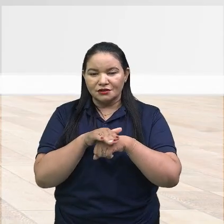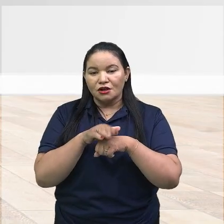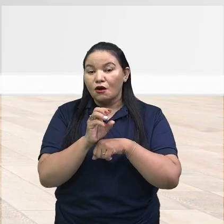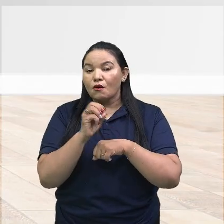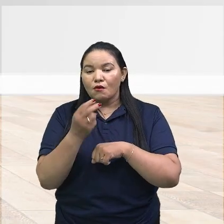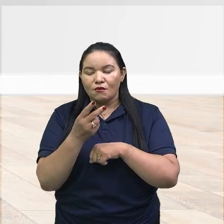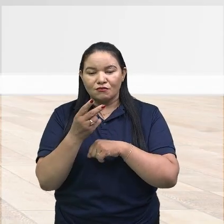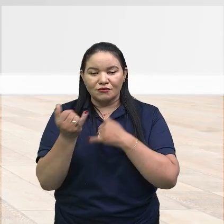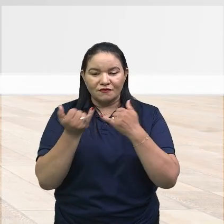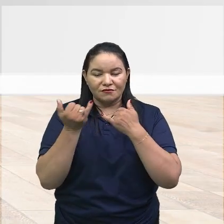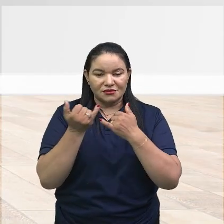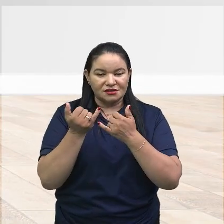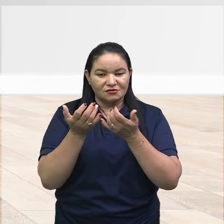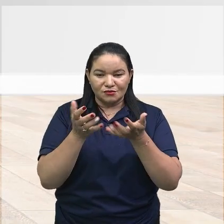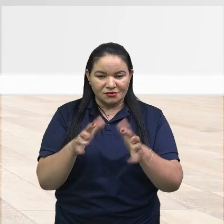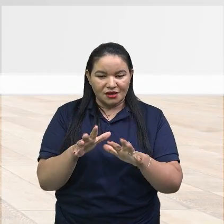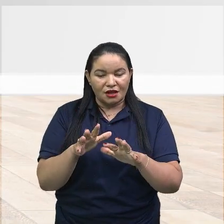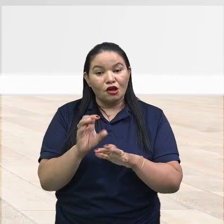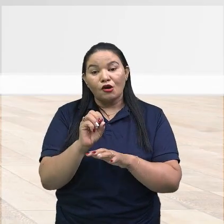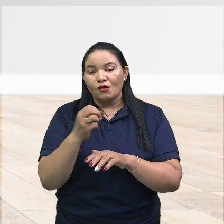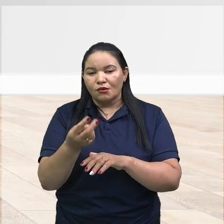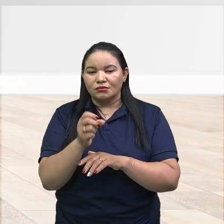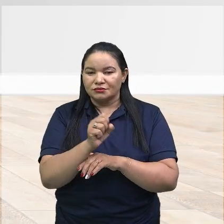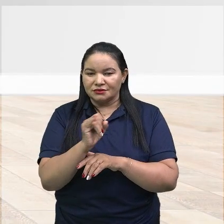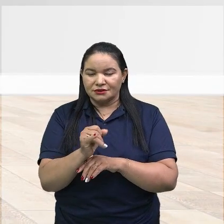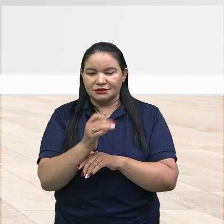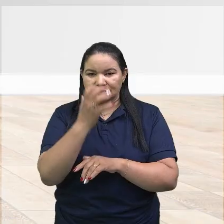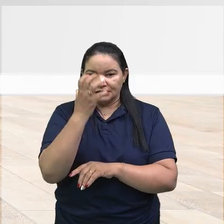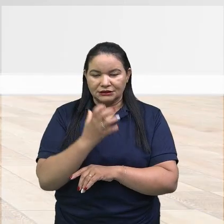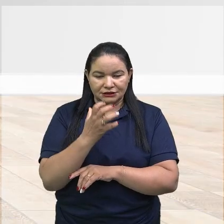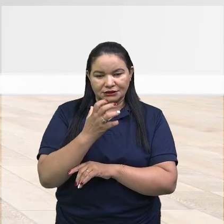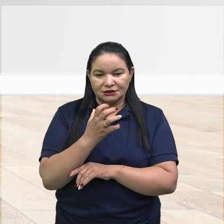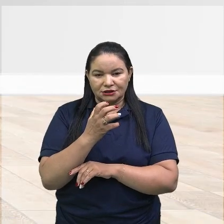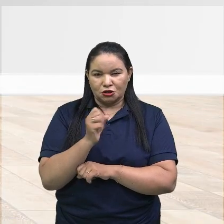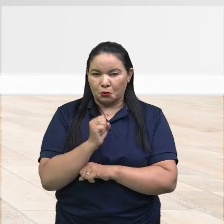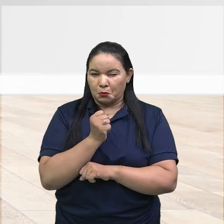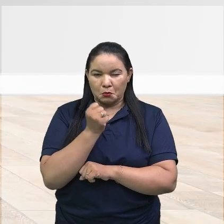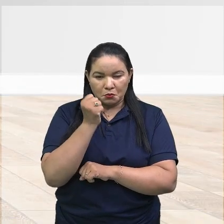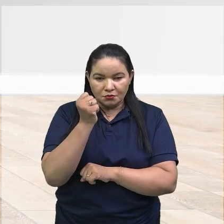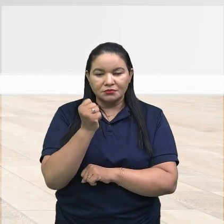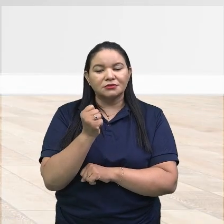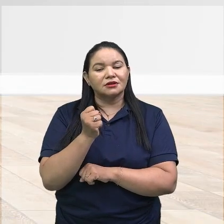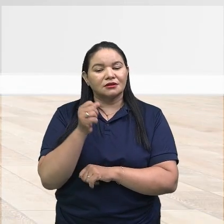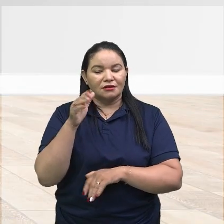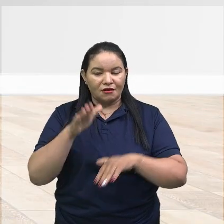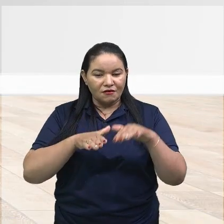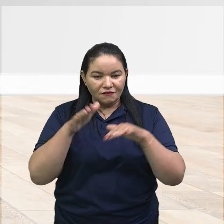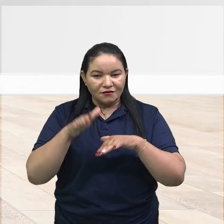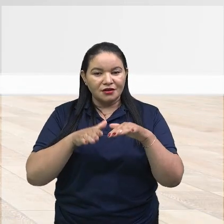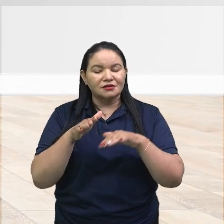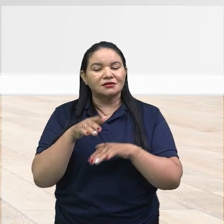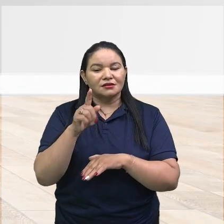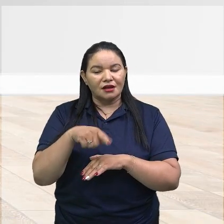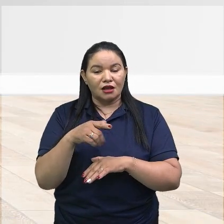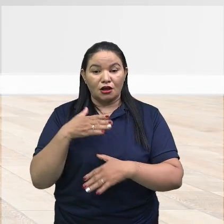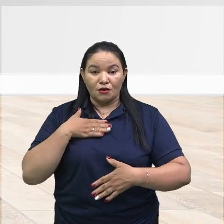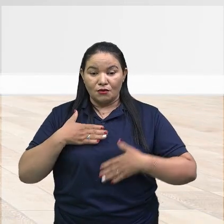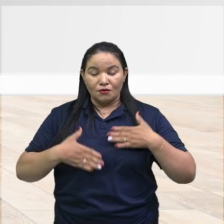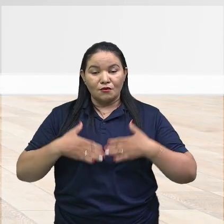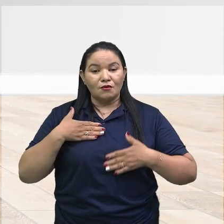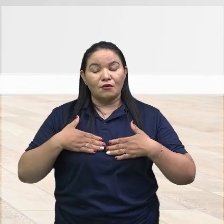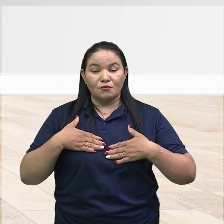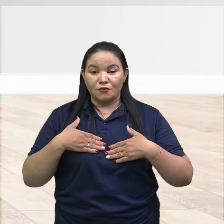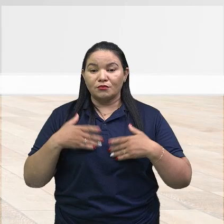informação, né? Ou que ela está muito séria, que ela está até brava, né? Então, o corpo ele tem essa possibilidade de trazer